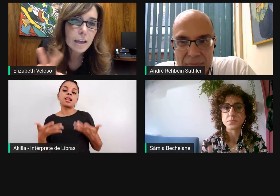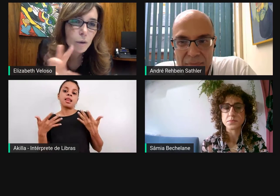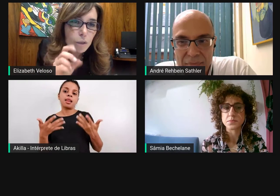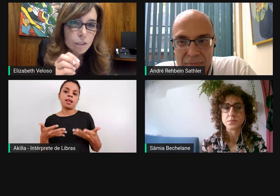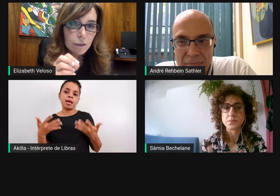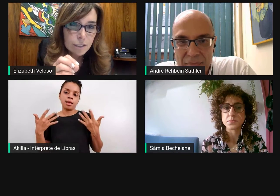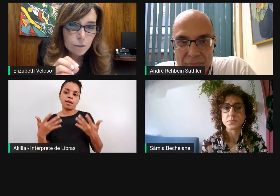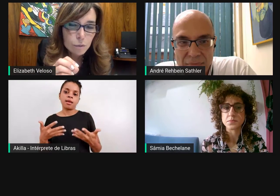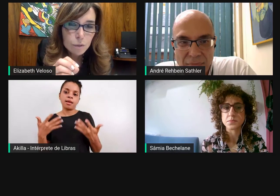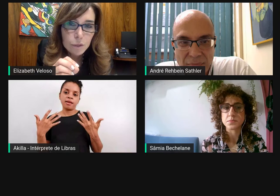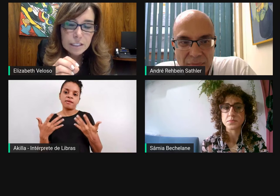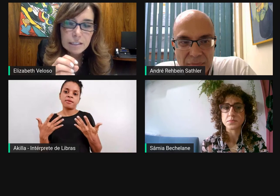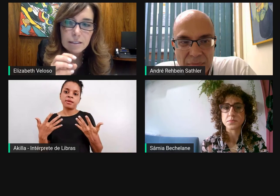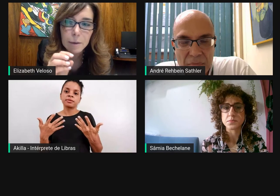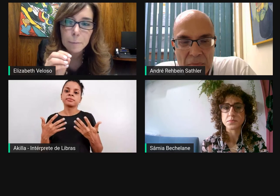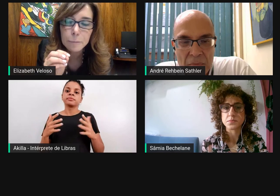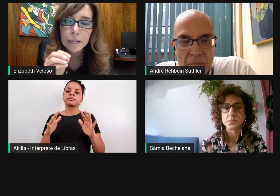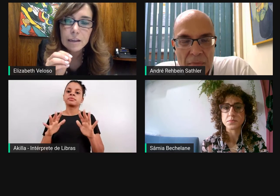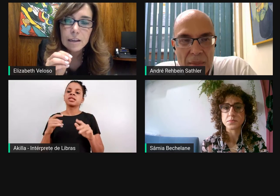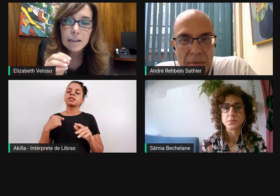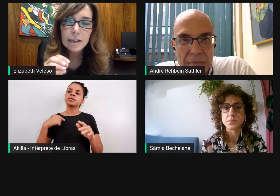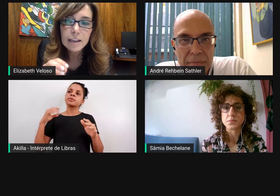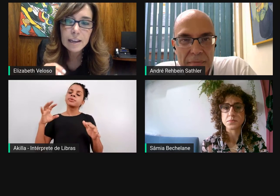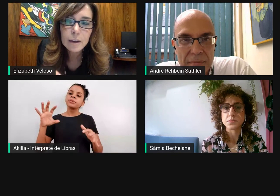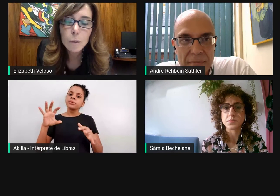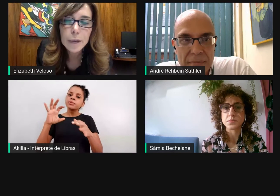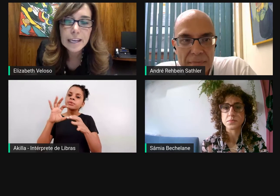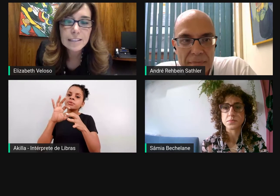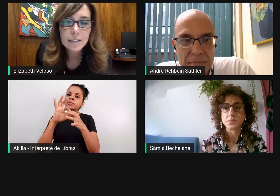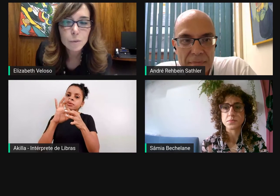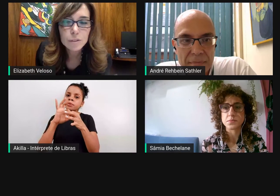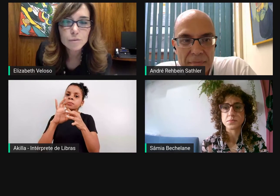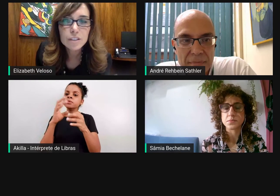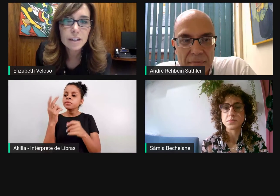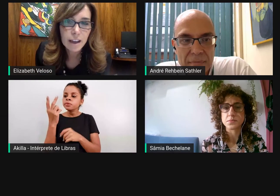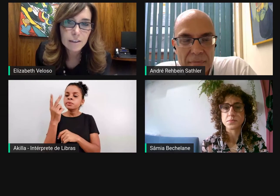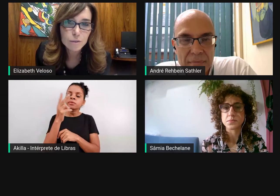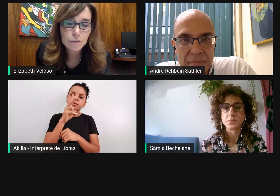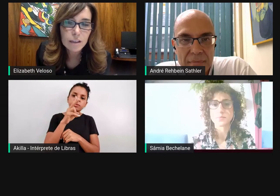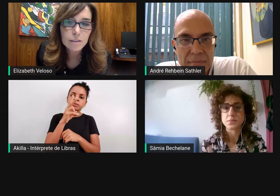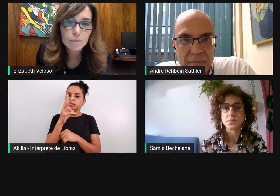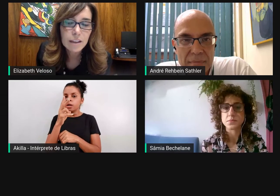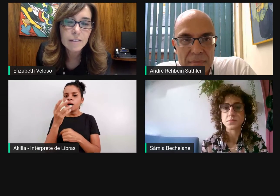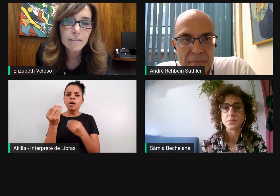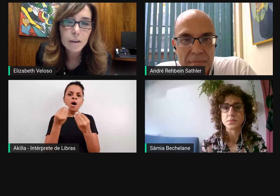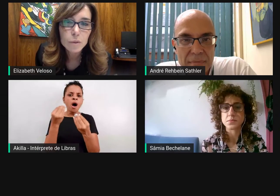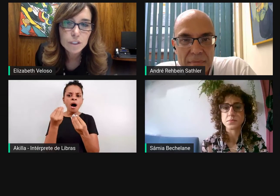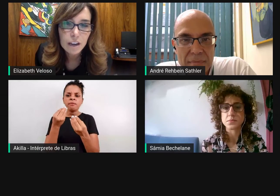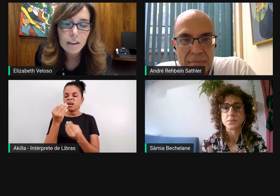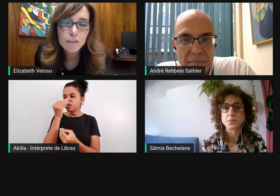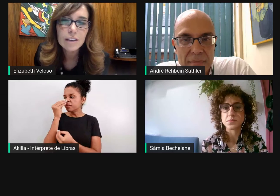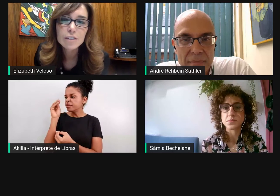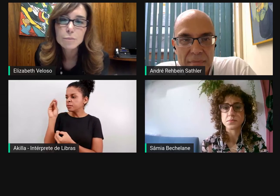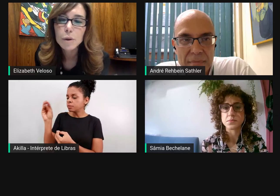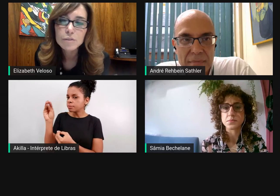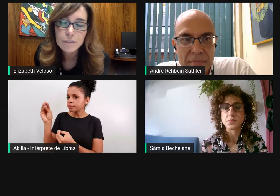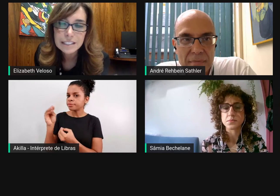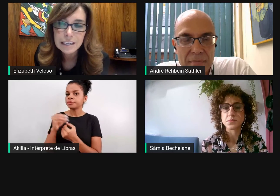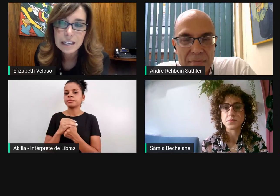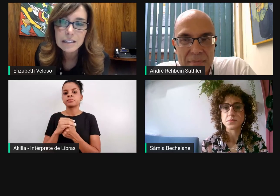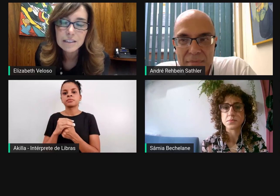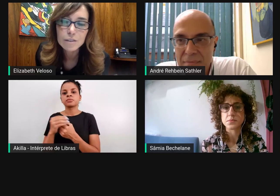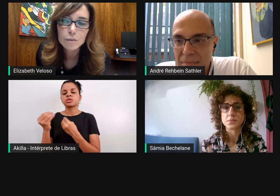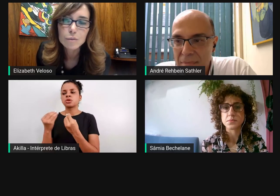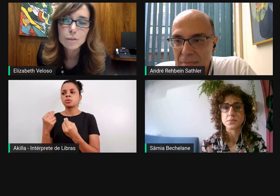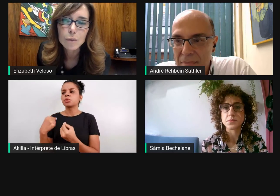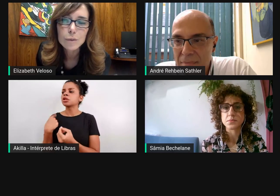e aí eu associo essas duas coisas, então, né? Como é que é essa coisa do descrédito, o que isso tem a ver com a gente, o que a gente pode